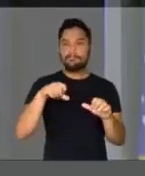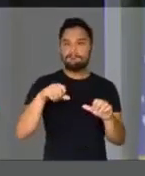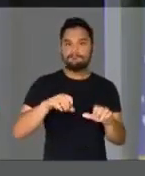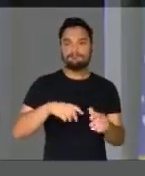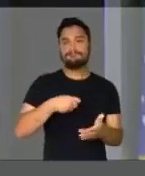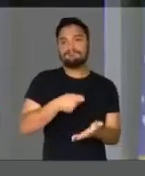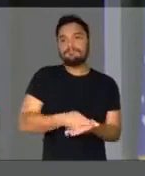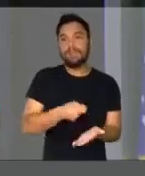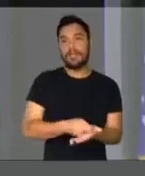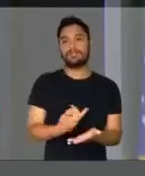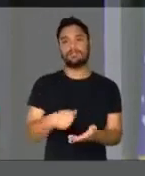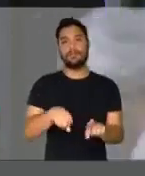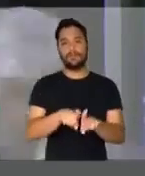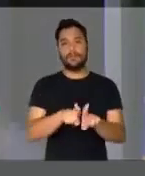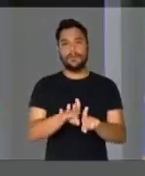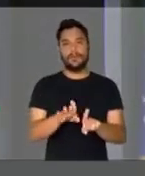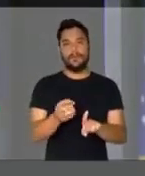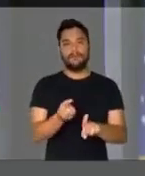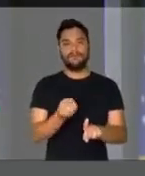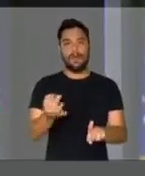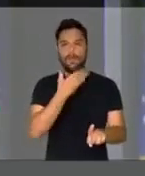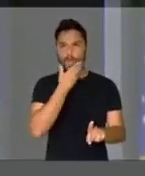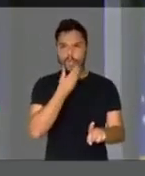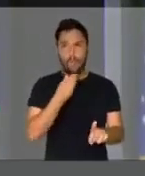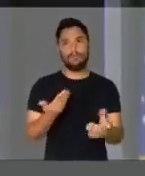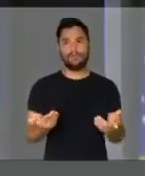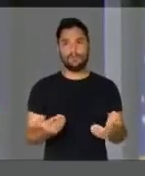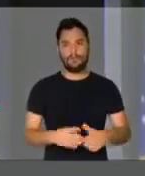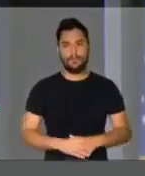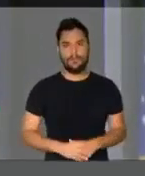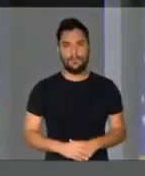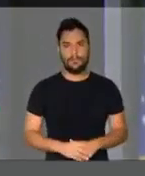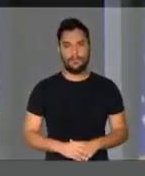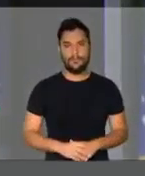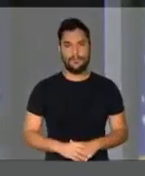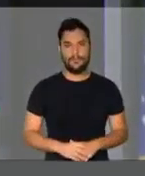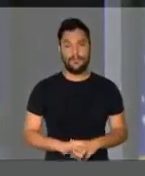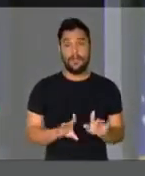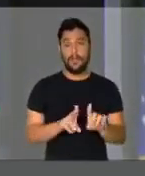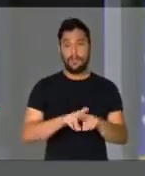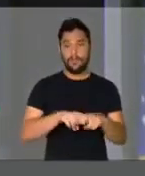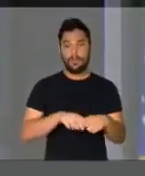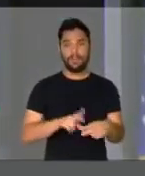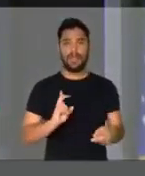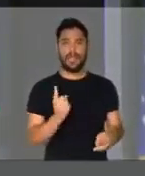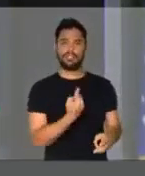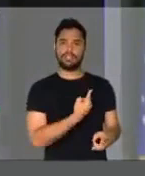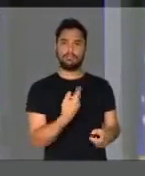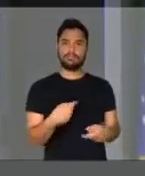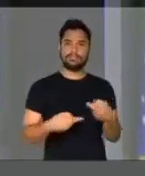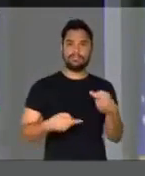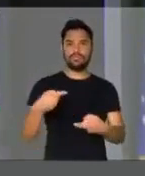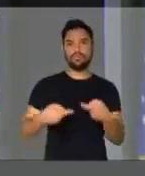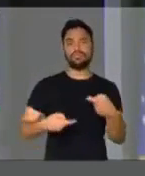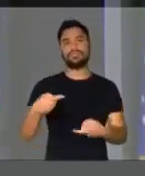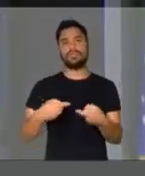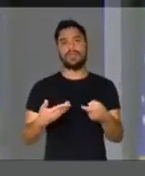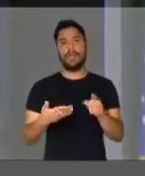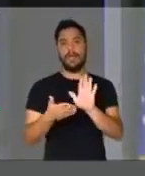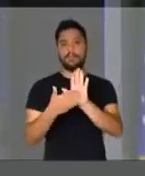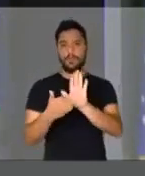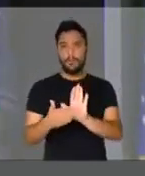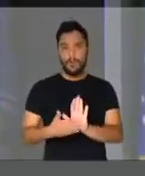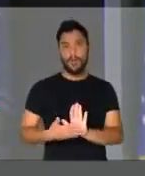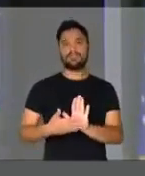covarde ignorância apresentada por muitos homens nesse Brasil. É por isso que devemos rediscutir o Pacto Federativo Brasileiro, que